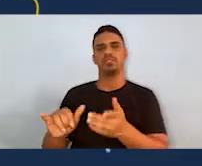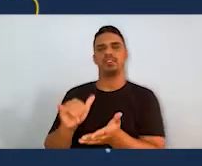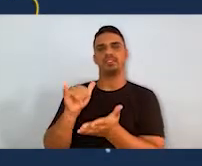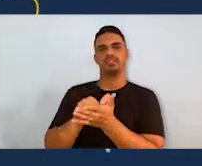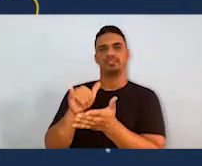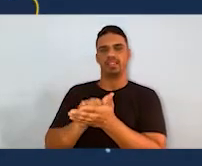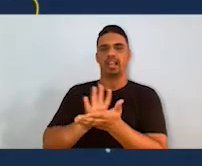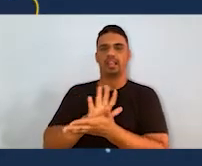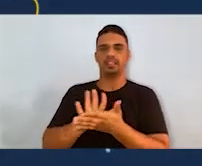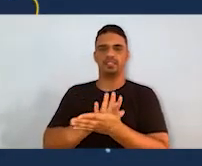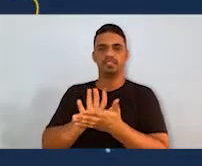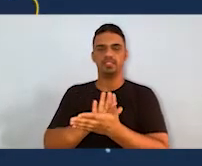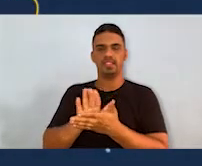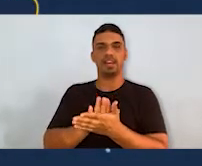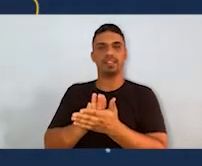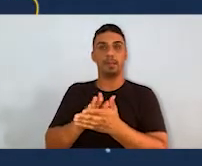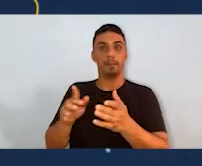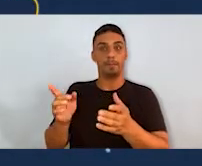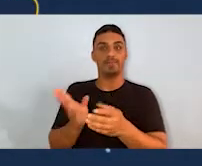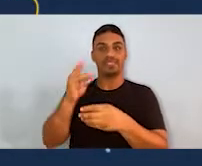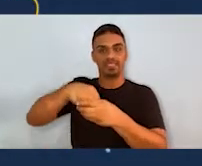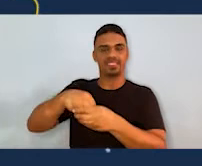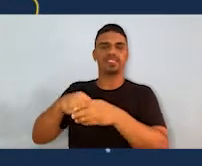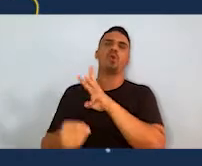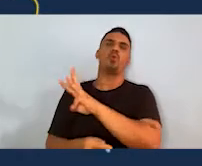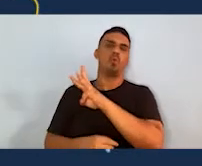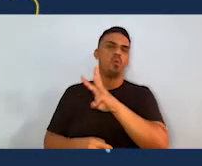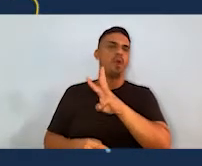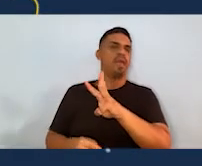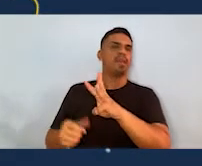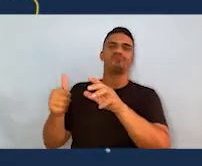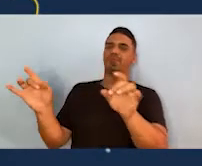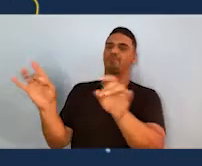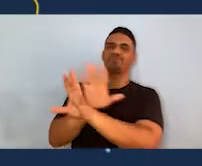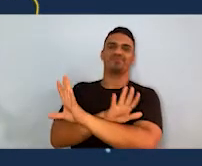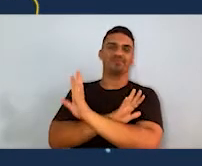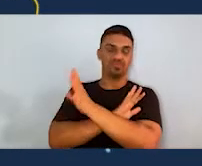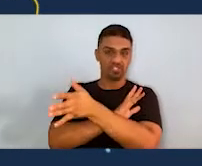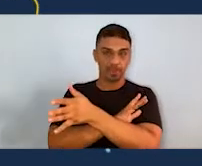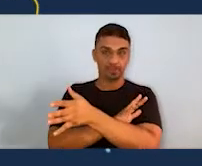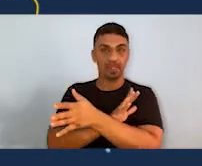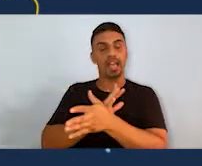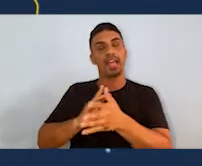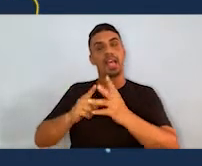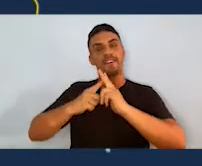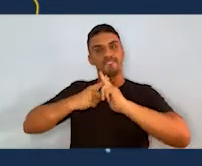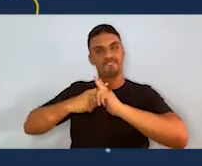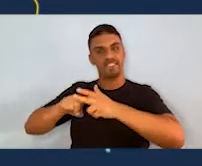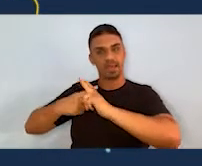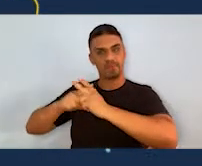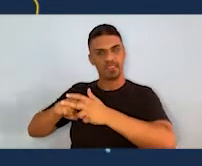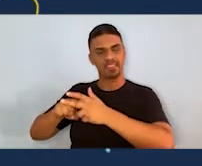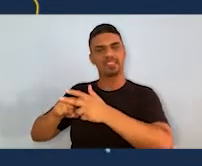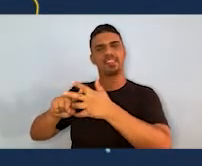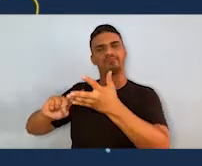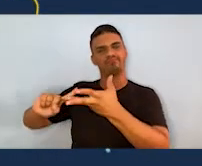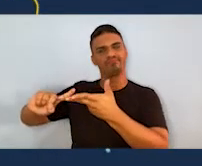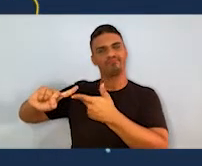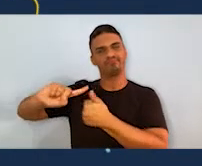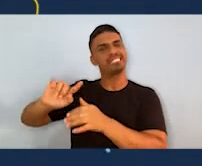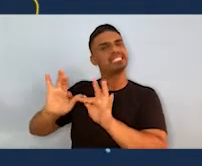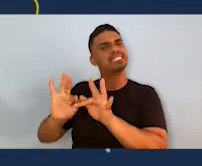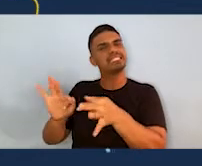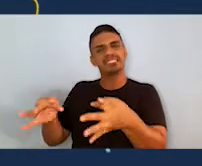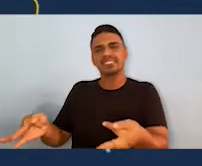Ele funciona ali na web direitinho, então... E as ferramentas dele são bem simples para quem está aprendendo, assim, ele é